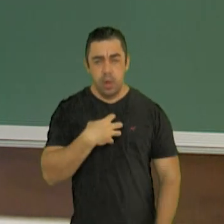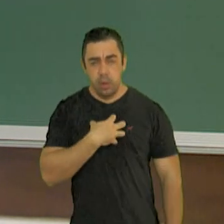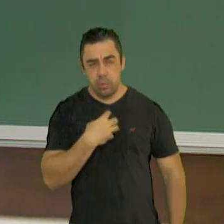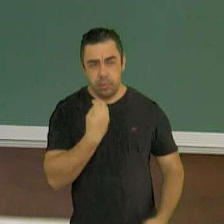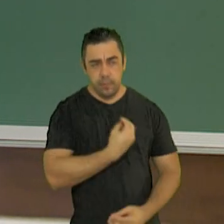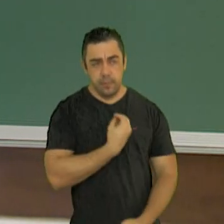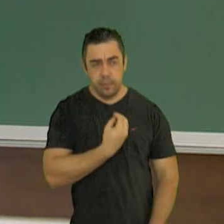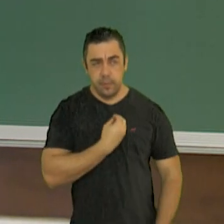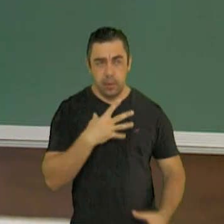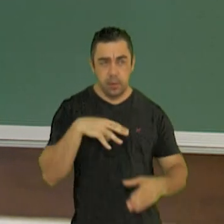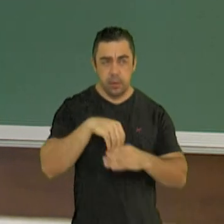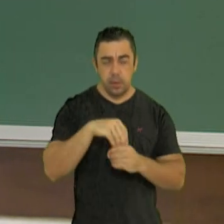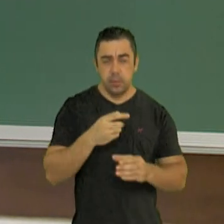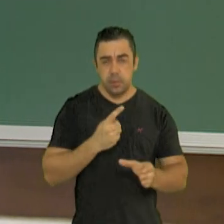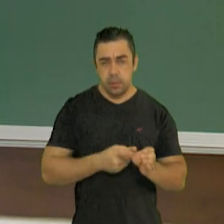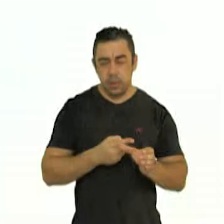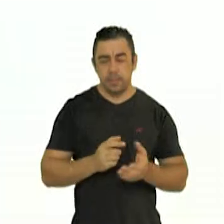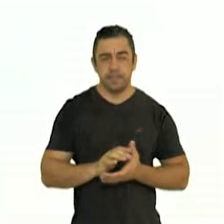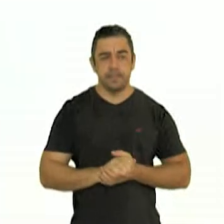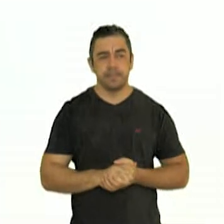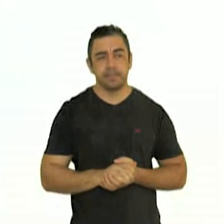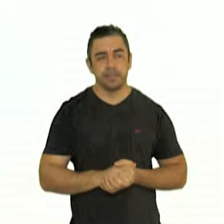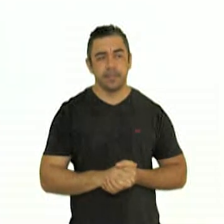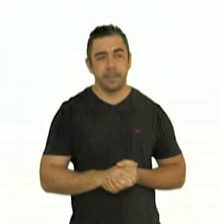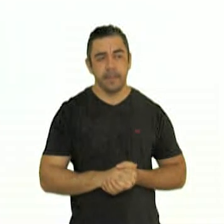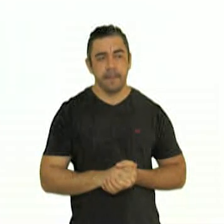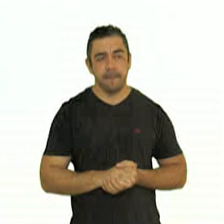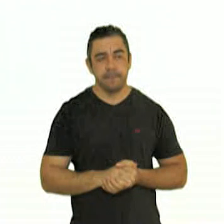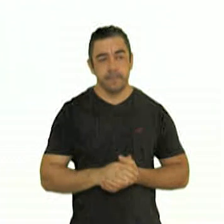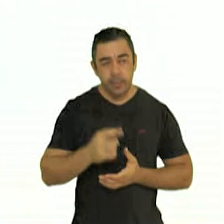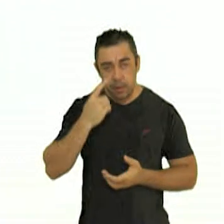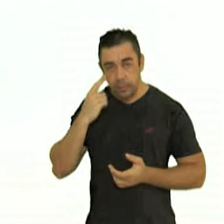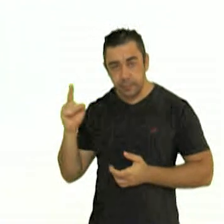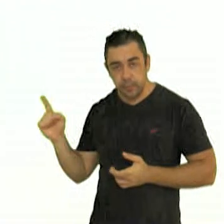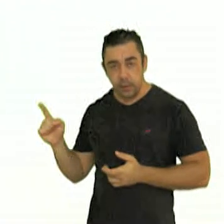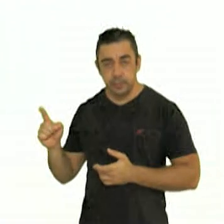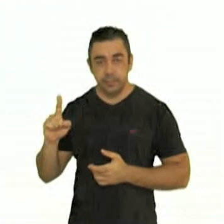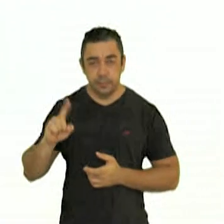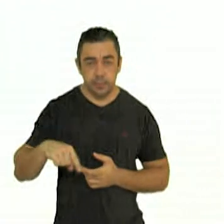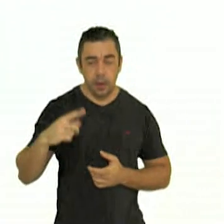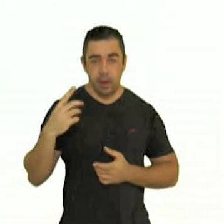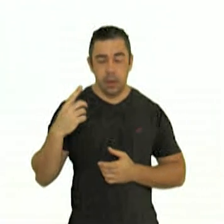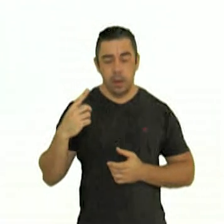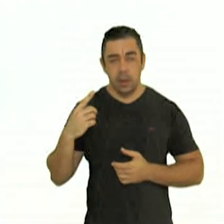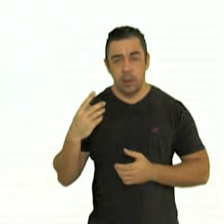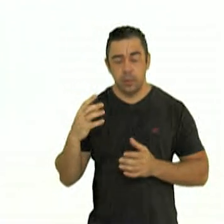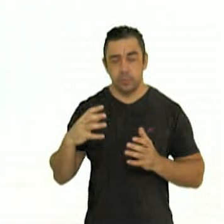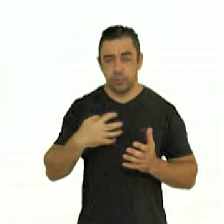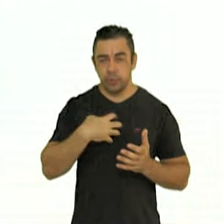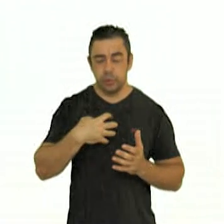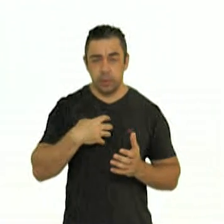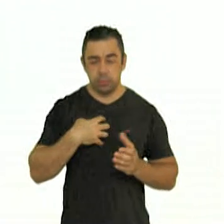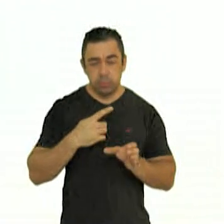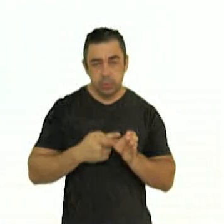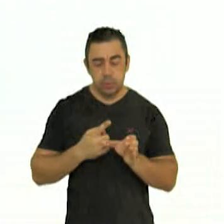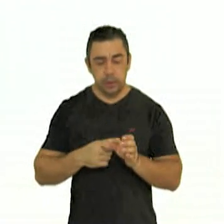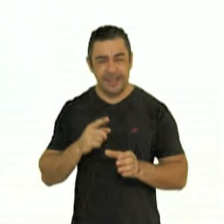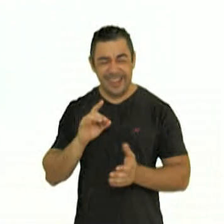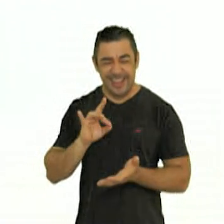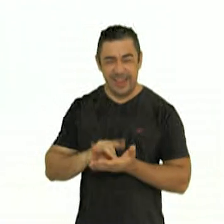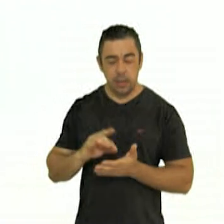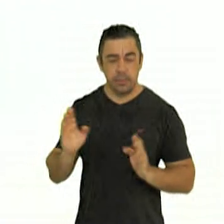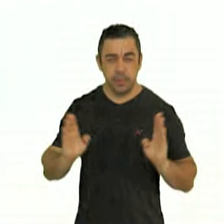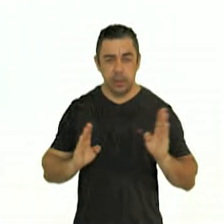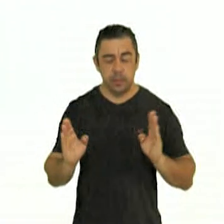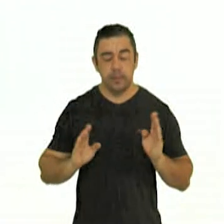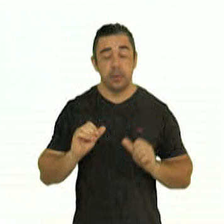cidades industriais. Para vocês terem uma ideia, essa formação espacial, né? A realidade naquele